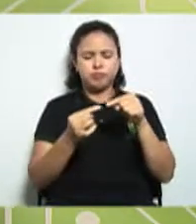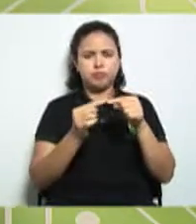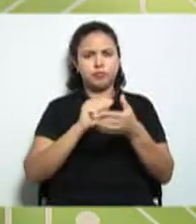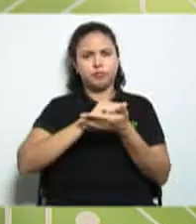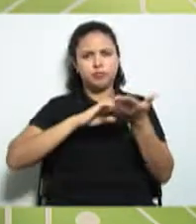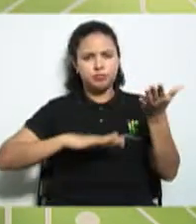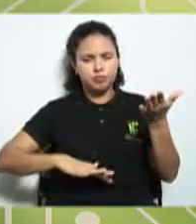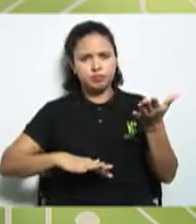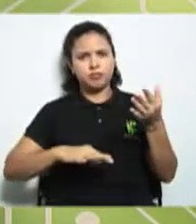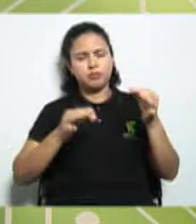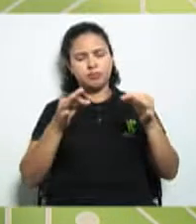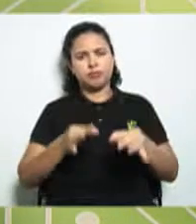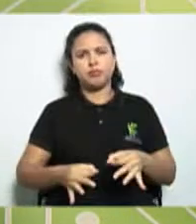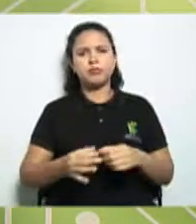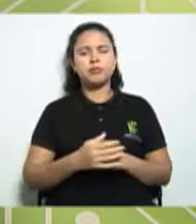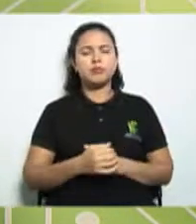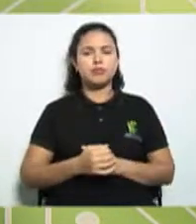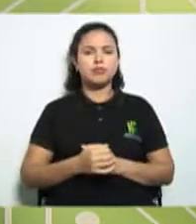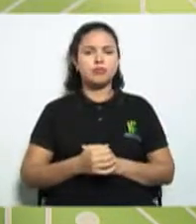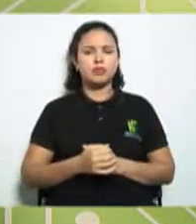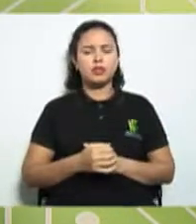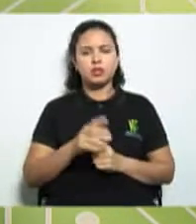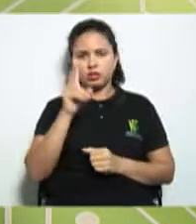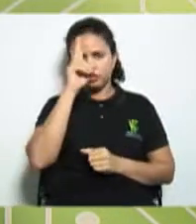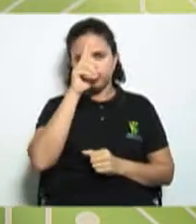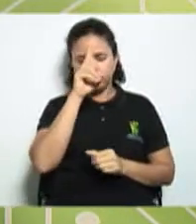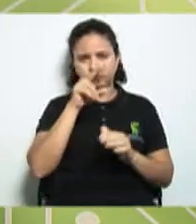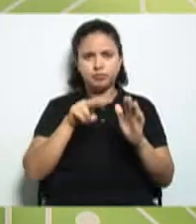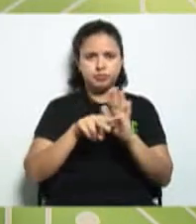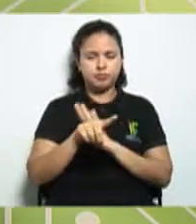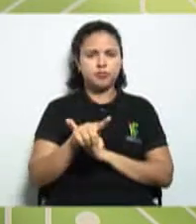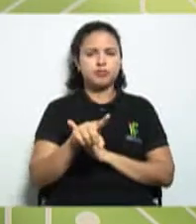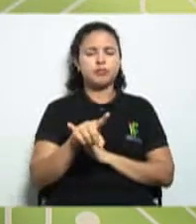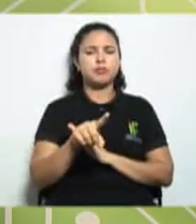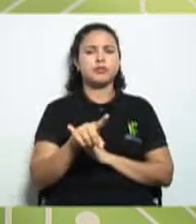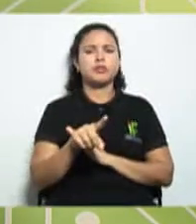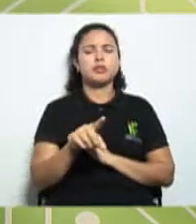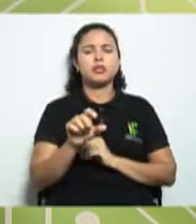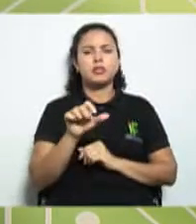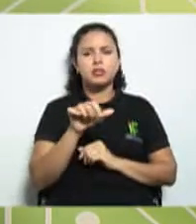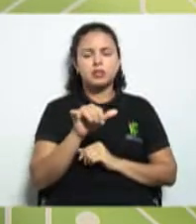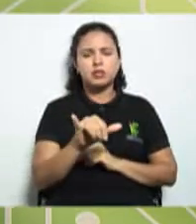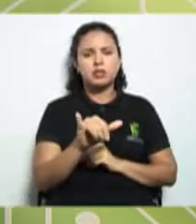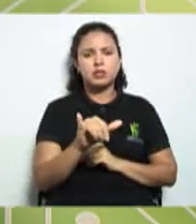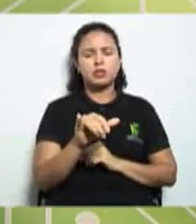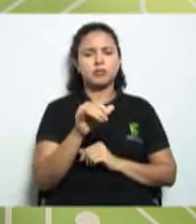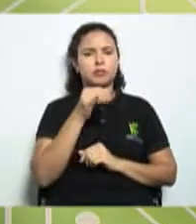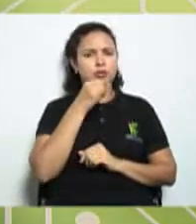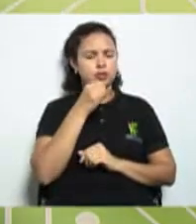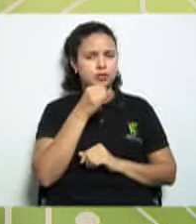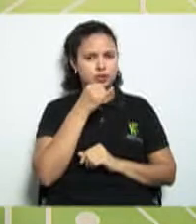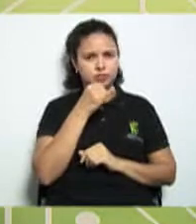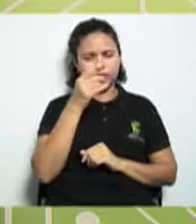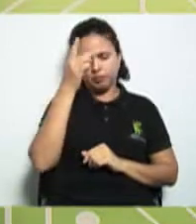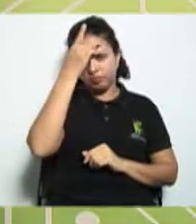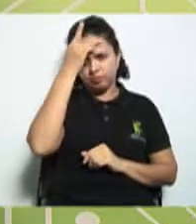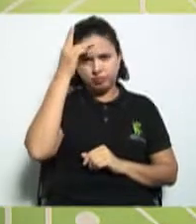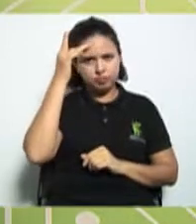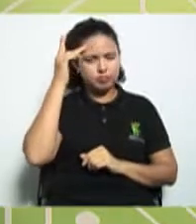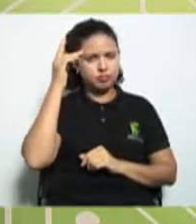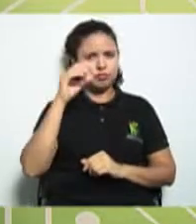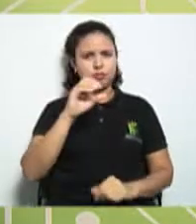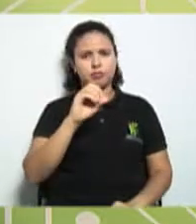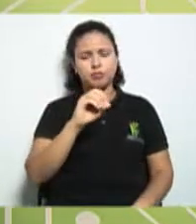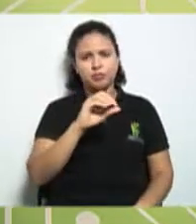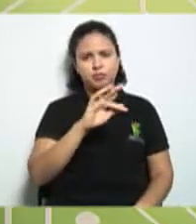né, em uma das aulas, se a função, né, de office boy, ela tem